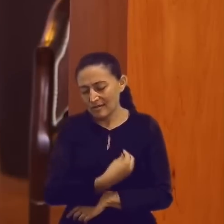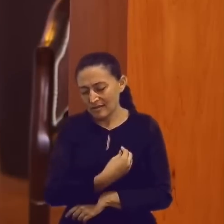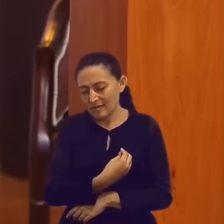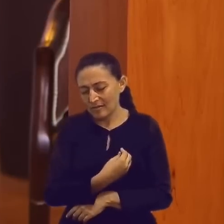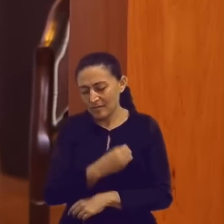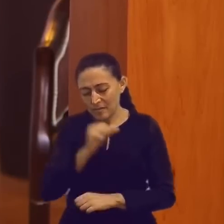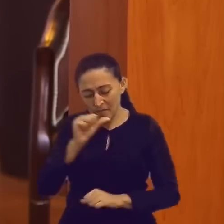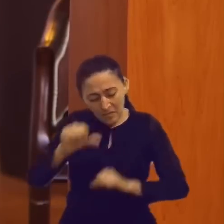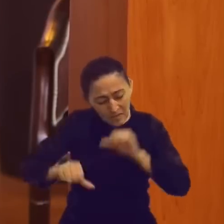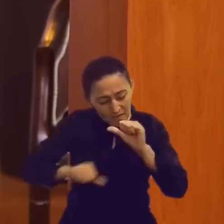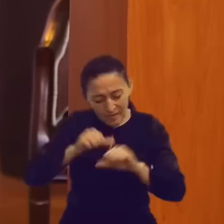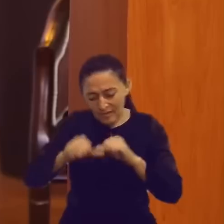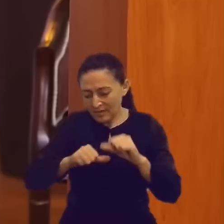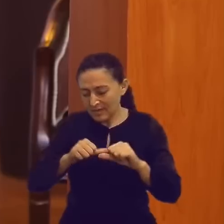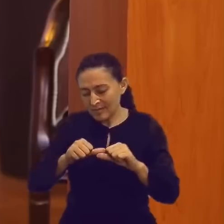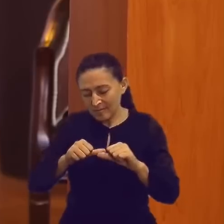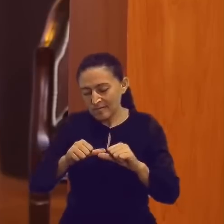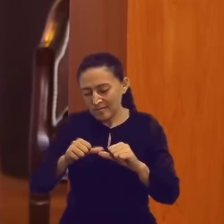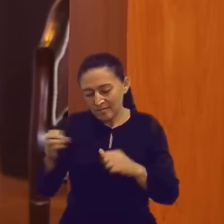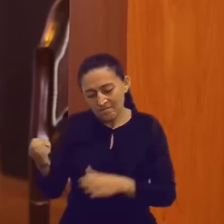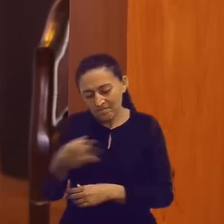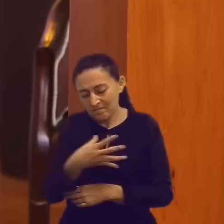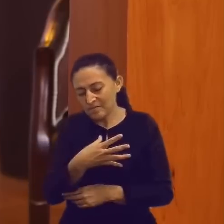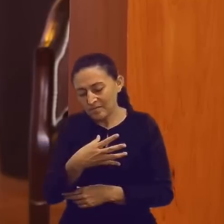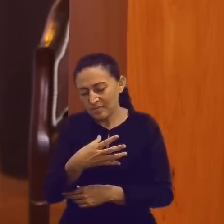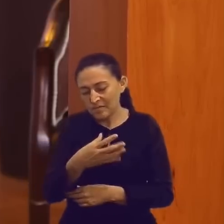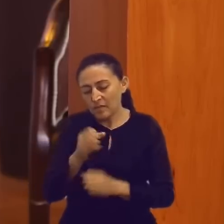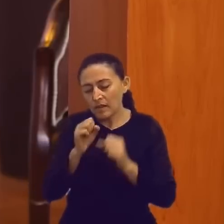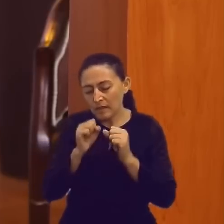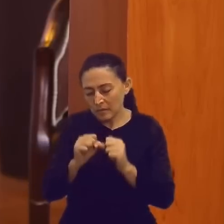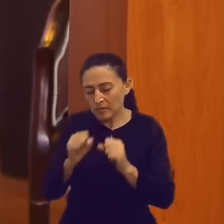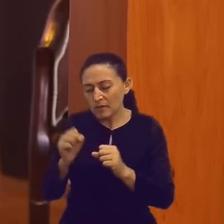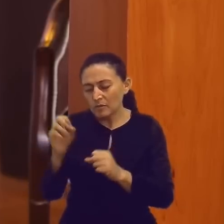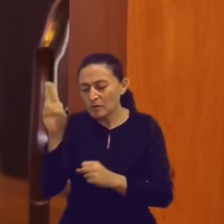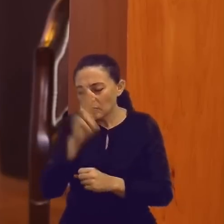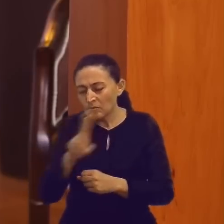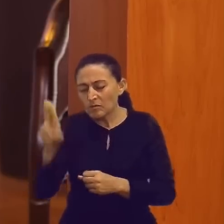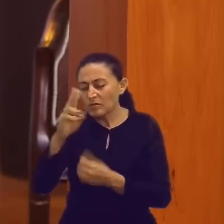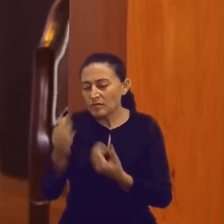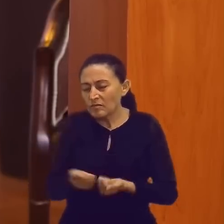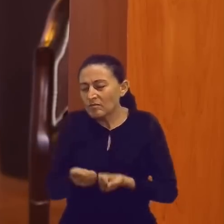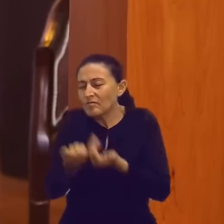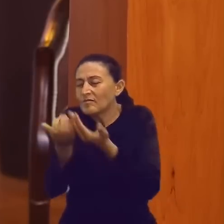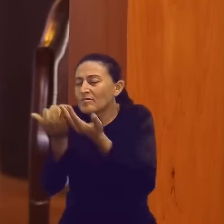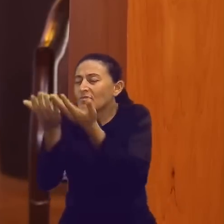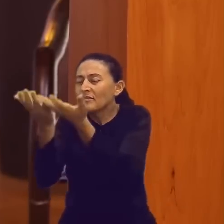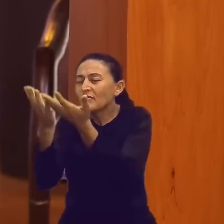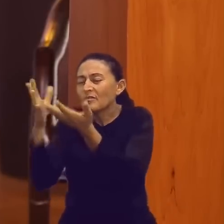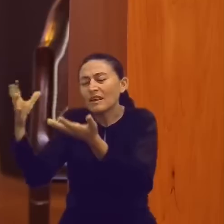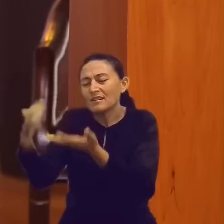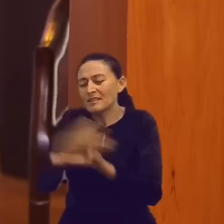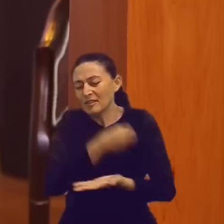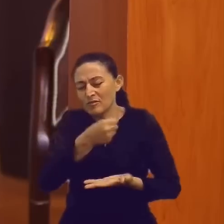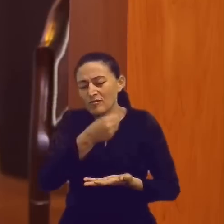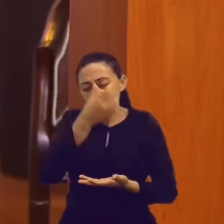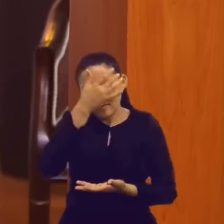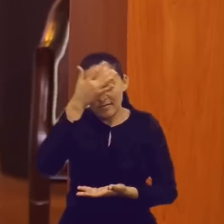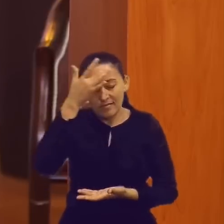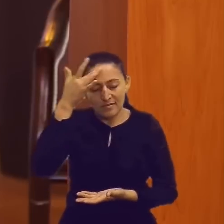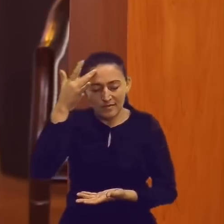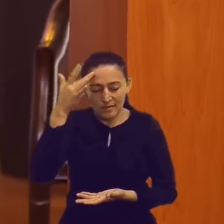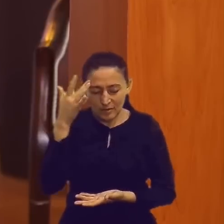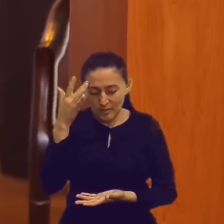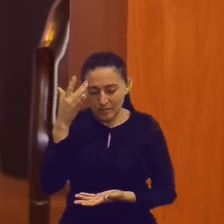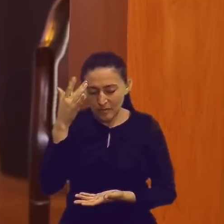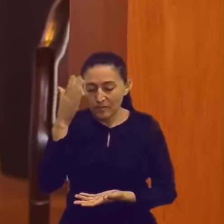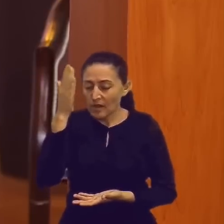Restaura-nos, Senhor, e que possamos ser instrumentos em Tuas mãos para a salvação de muitas pessoas. Sabemos que o